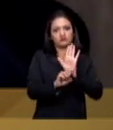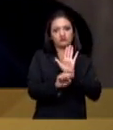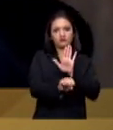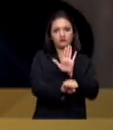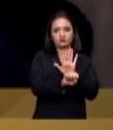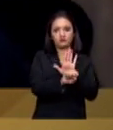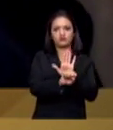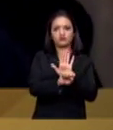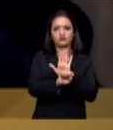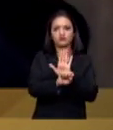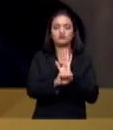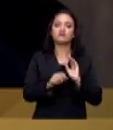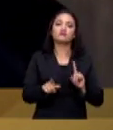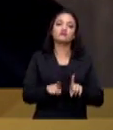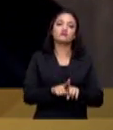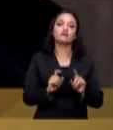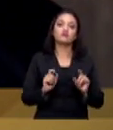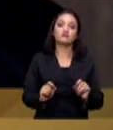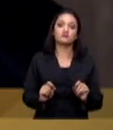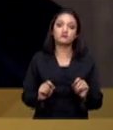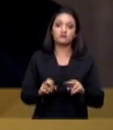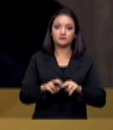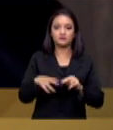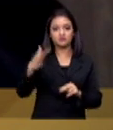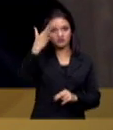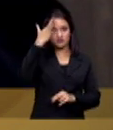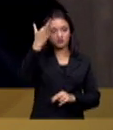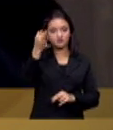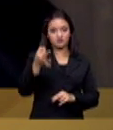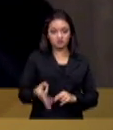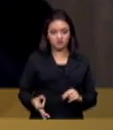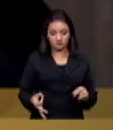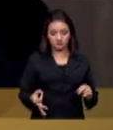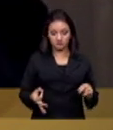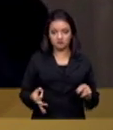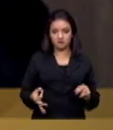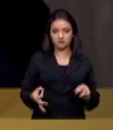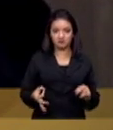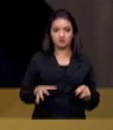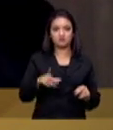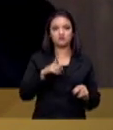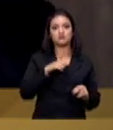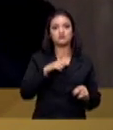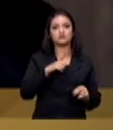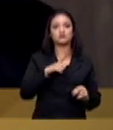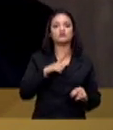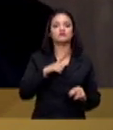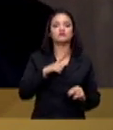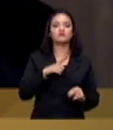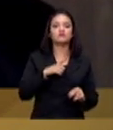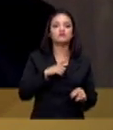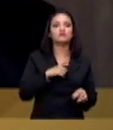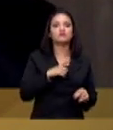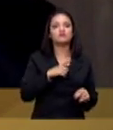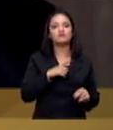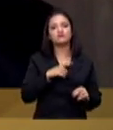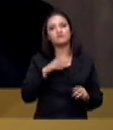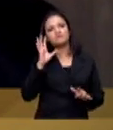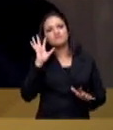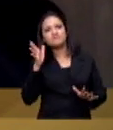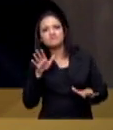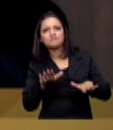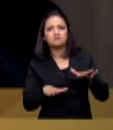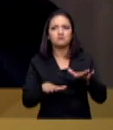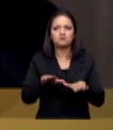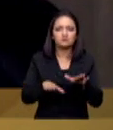mais recentemente, pela compreensão que fez um juízo de proporcionalidade